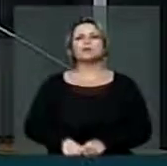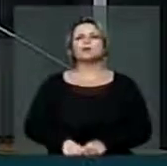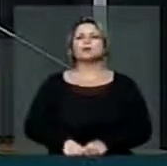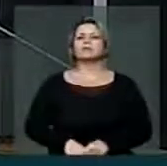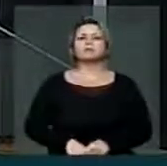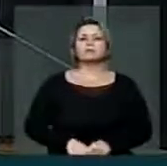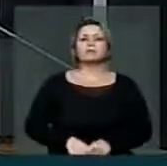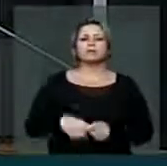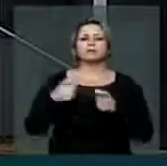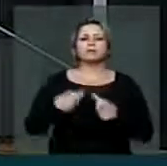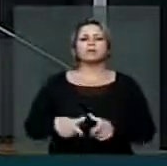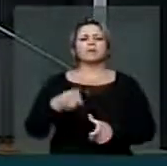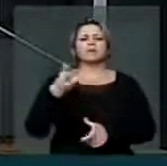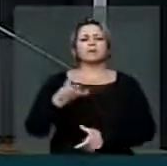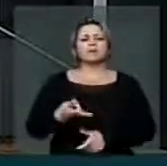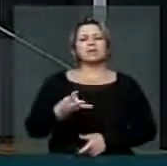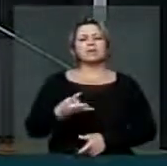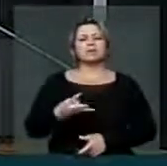unidades em